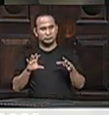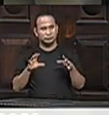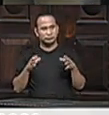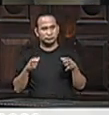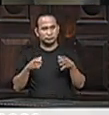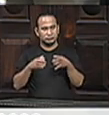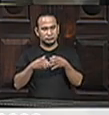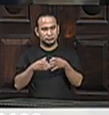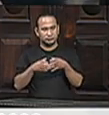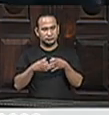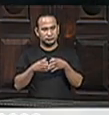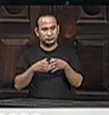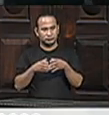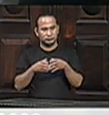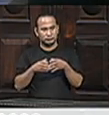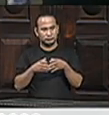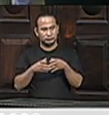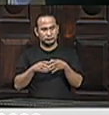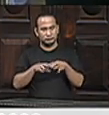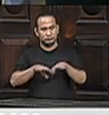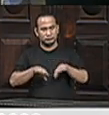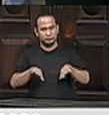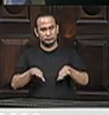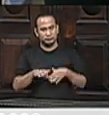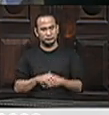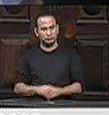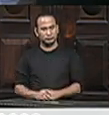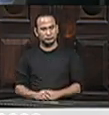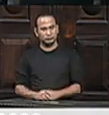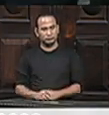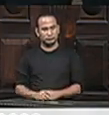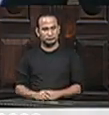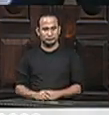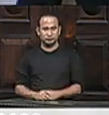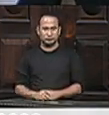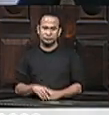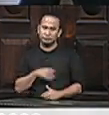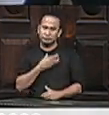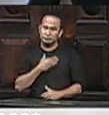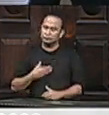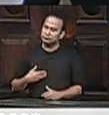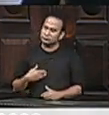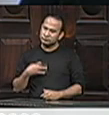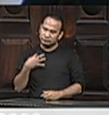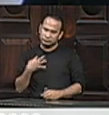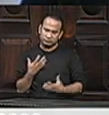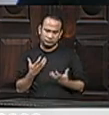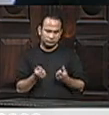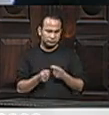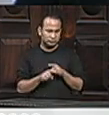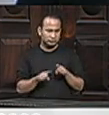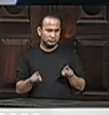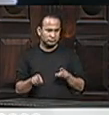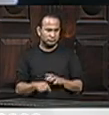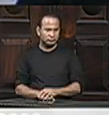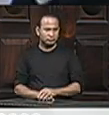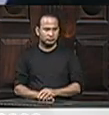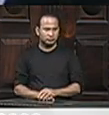que os trabalhadores mandem 9. Os empresários mandem 15. O governador